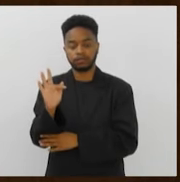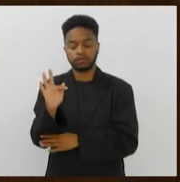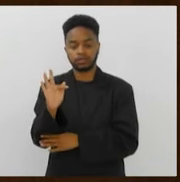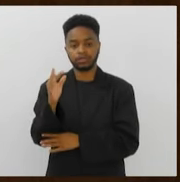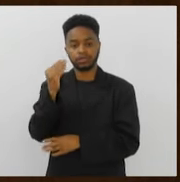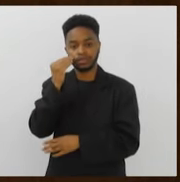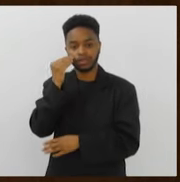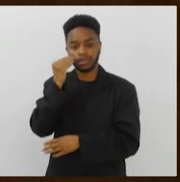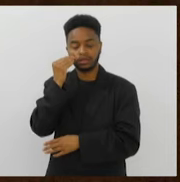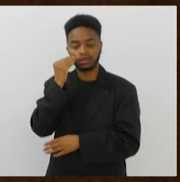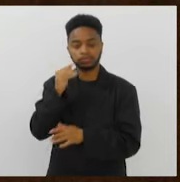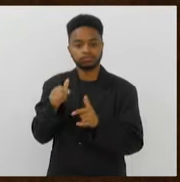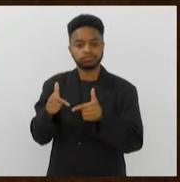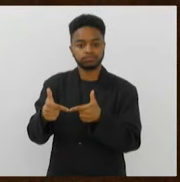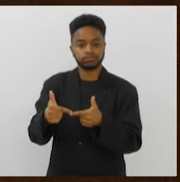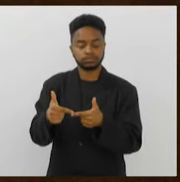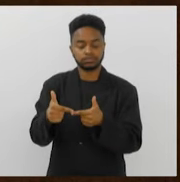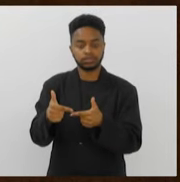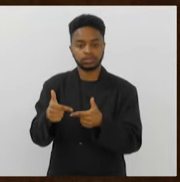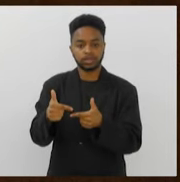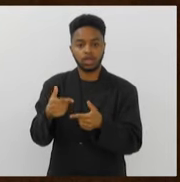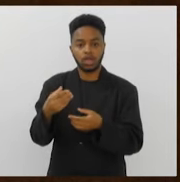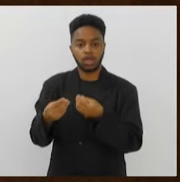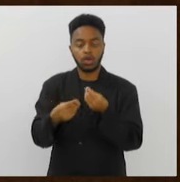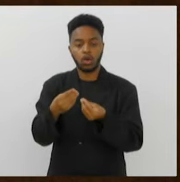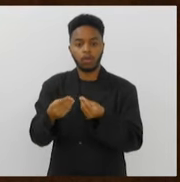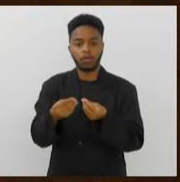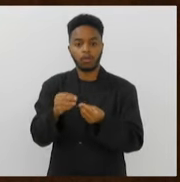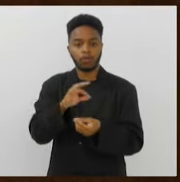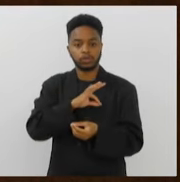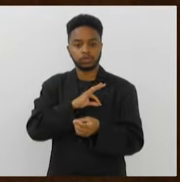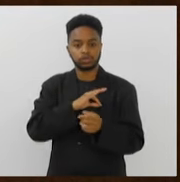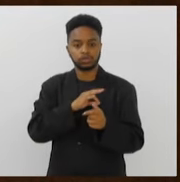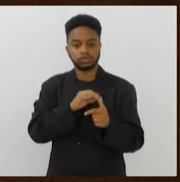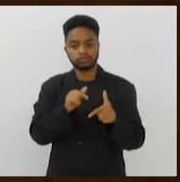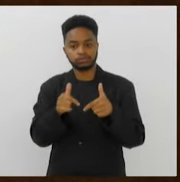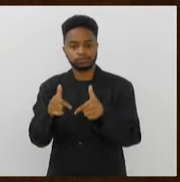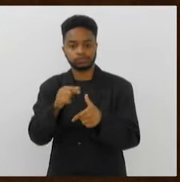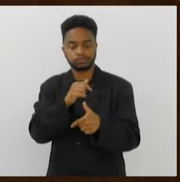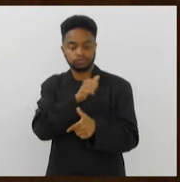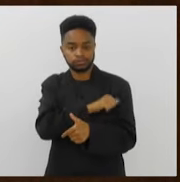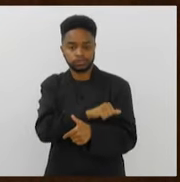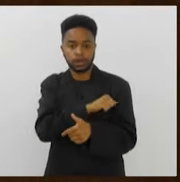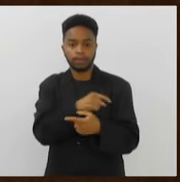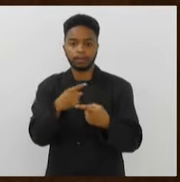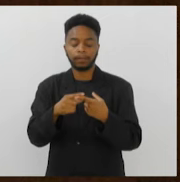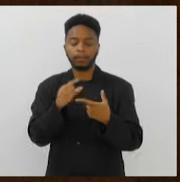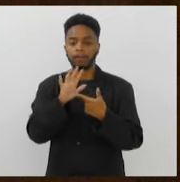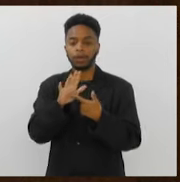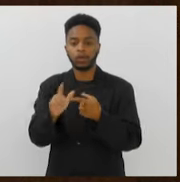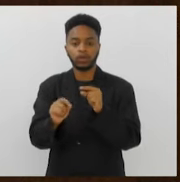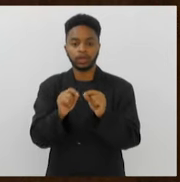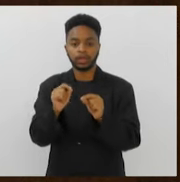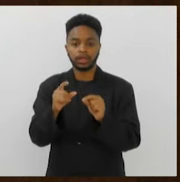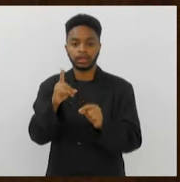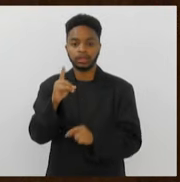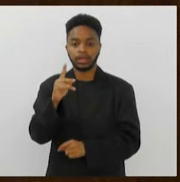intervir nas operações policiais do Rio de Janeiro, usando o que está sendo, né, atropelada a